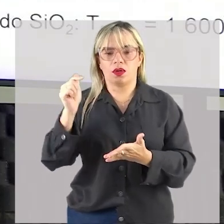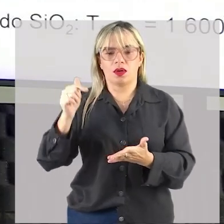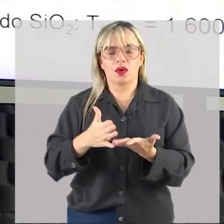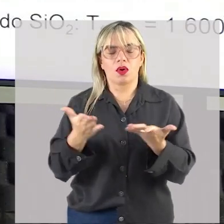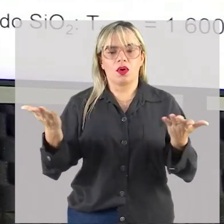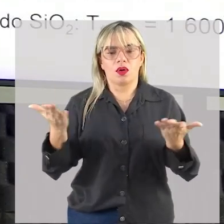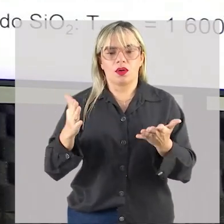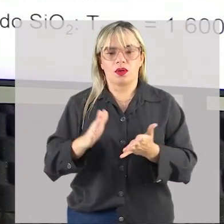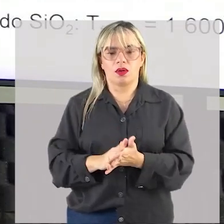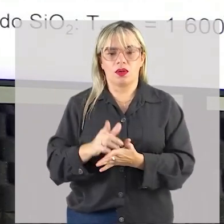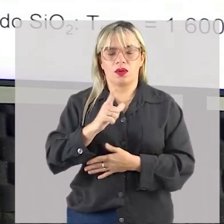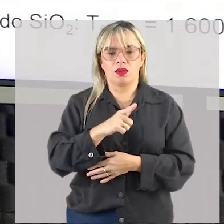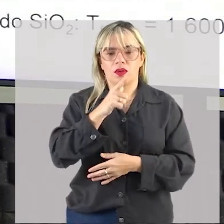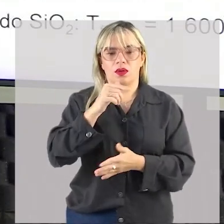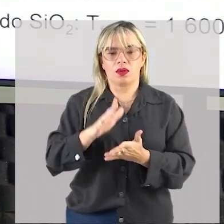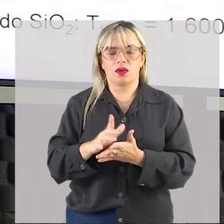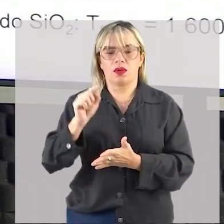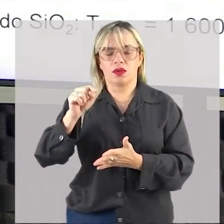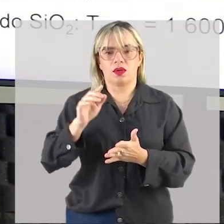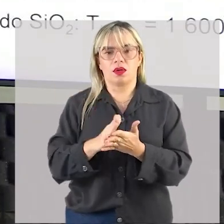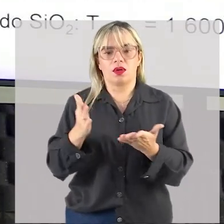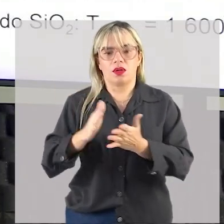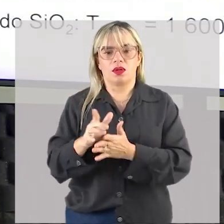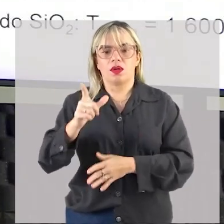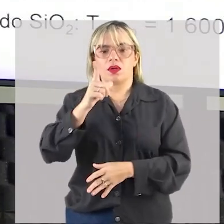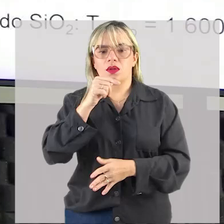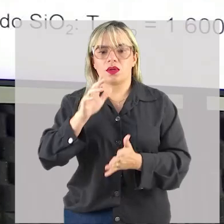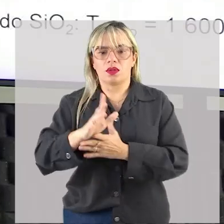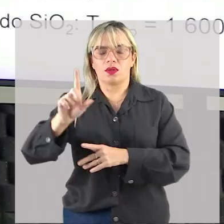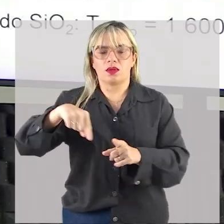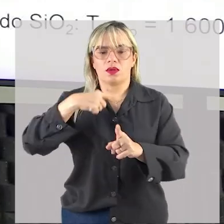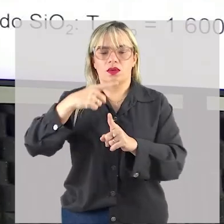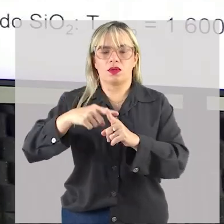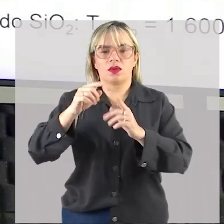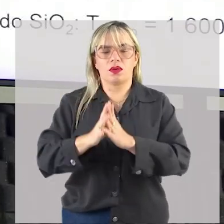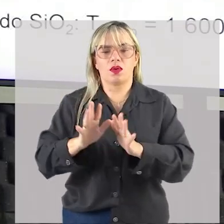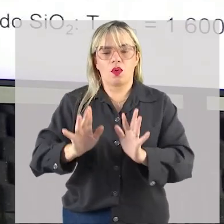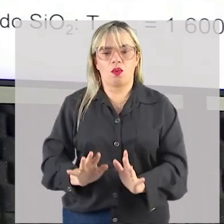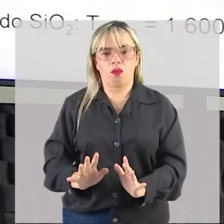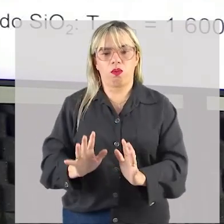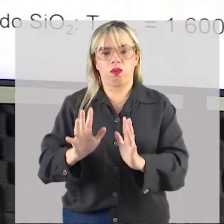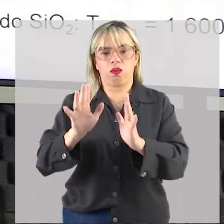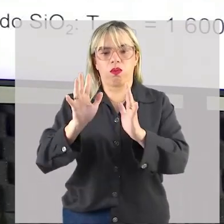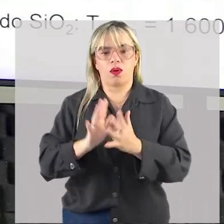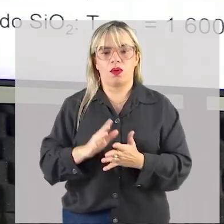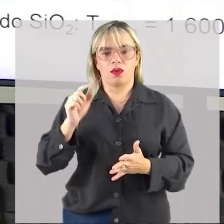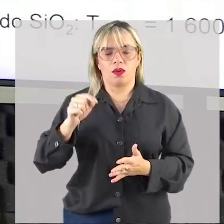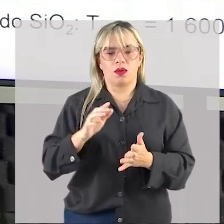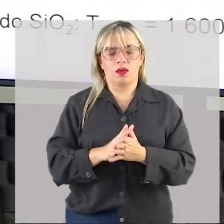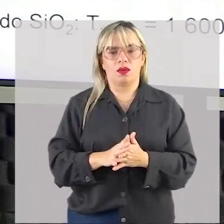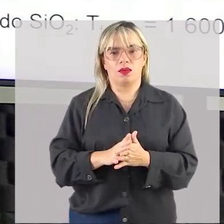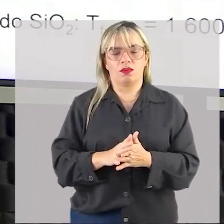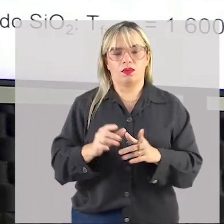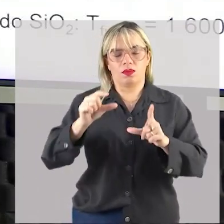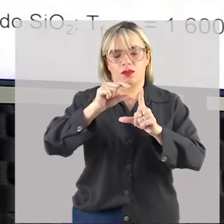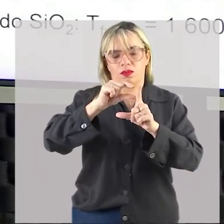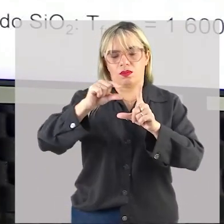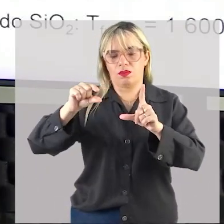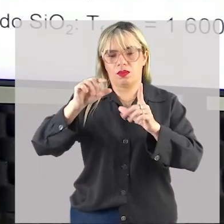Líquido, líquido mais gás, gás. Ó, em um intervalo.